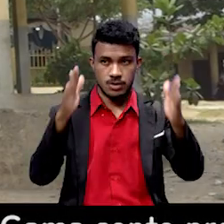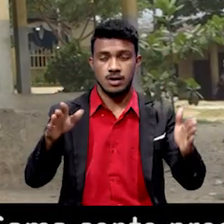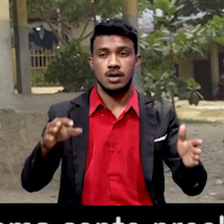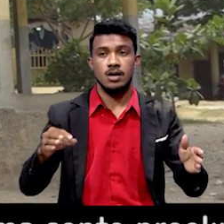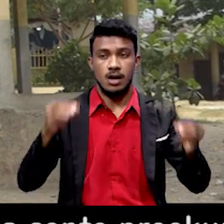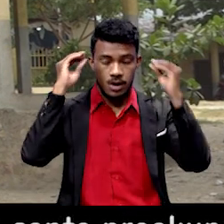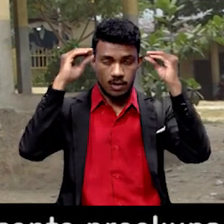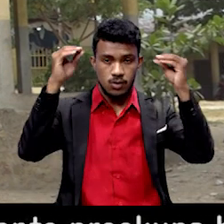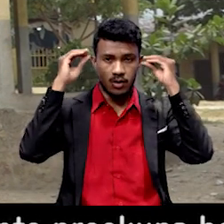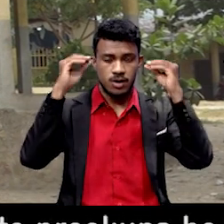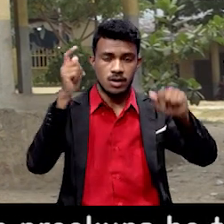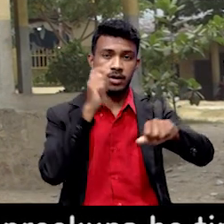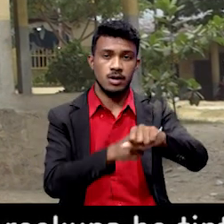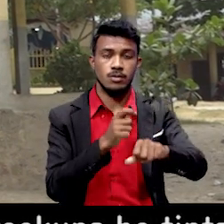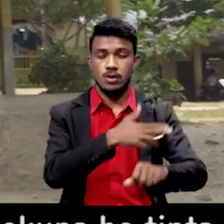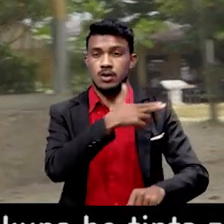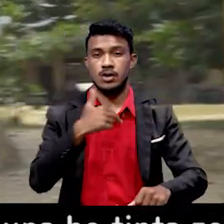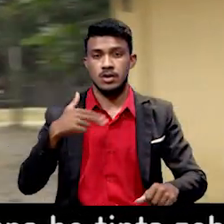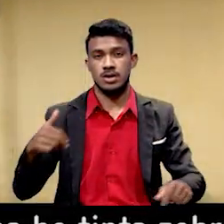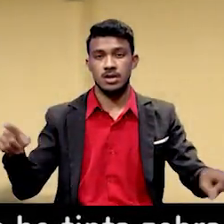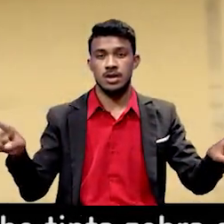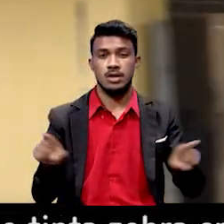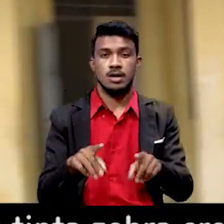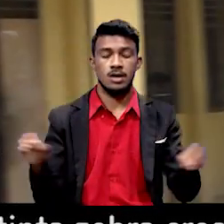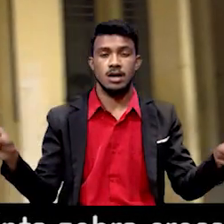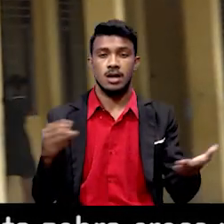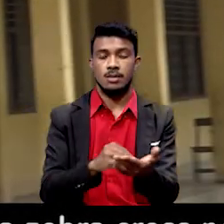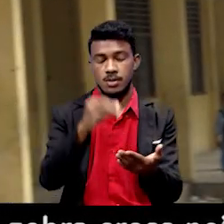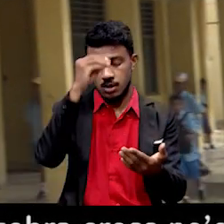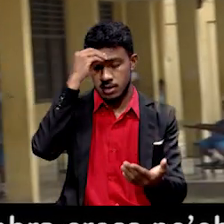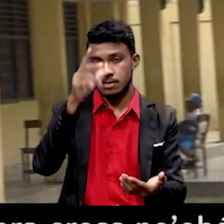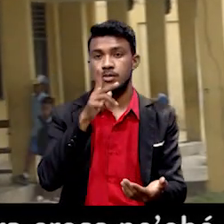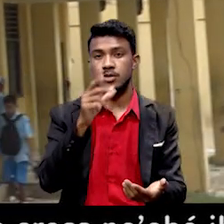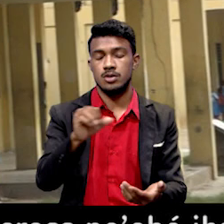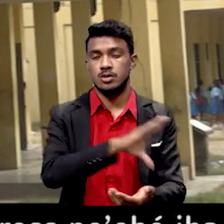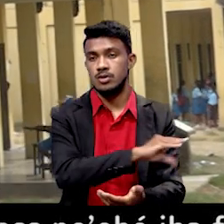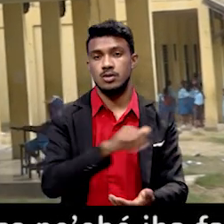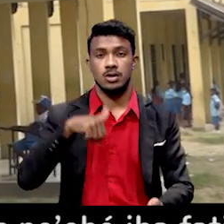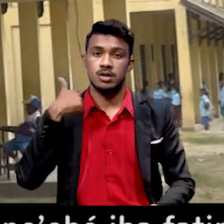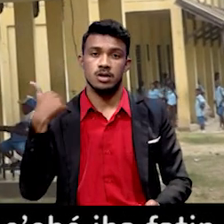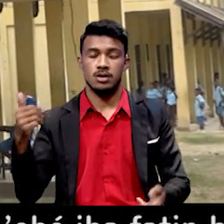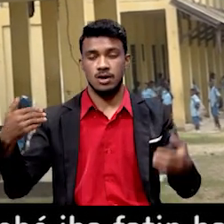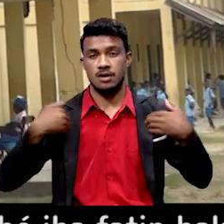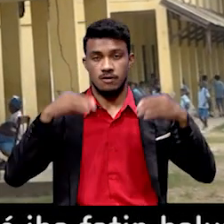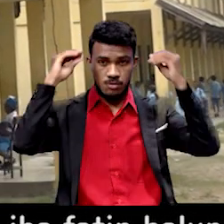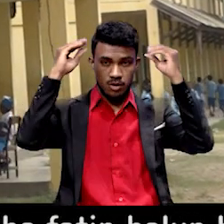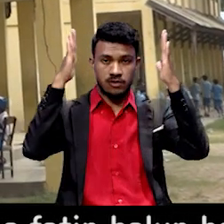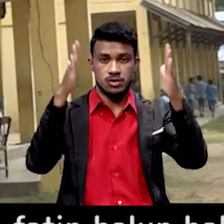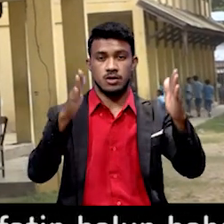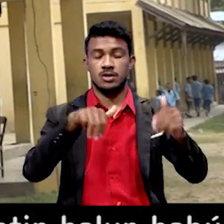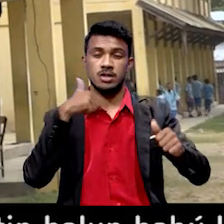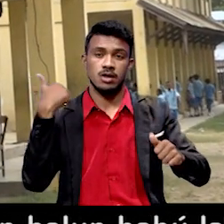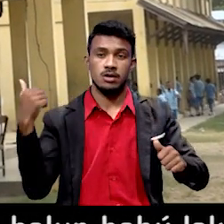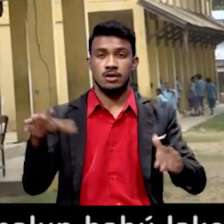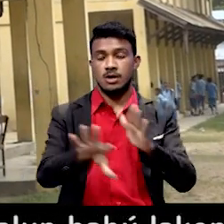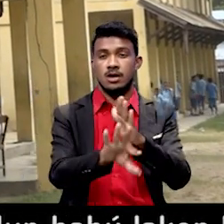e a tempo ocupação Indonésia, Nune, lá aprende português, no Ida Seluk, e a professores Balun, nebe